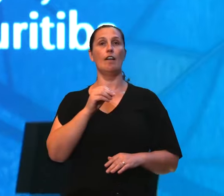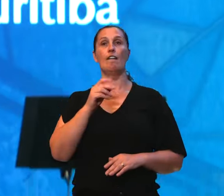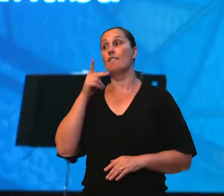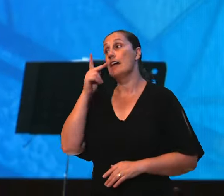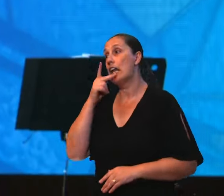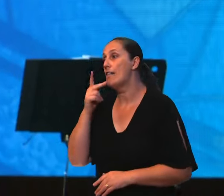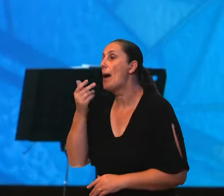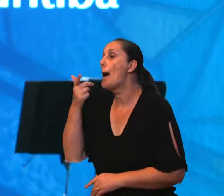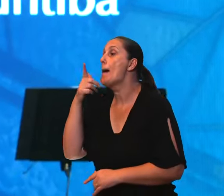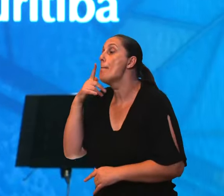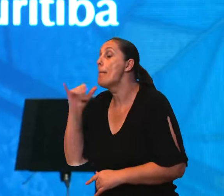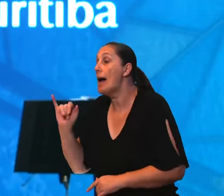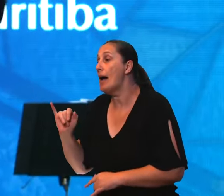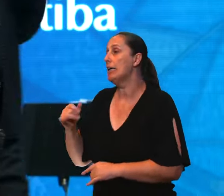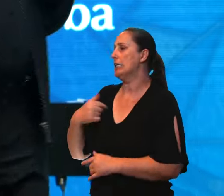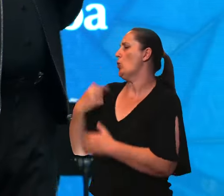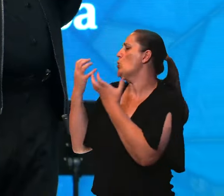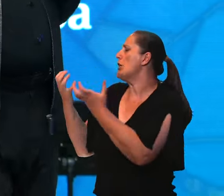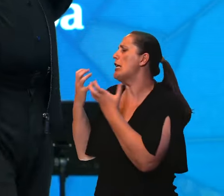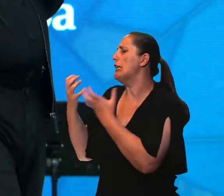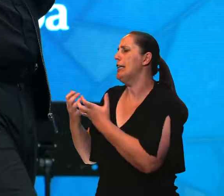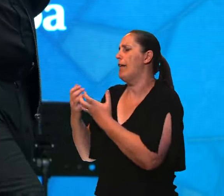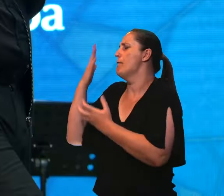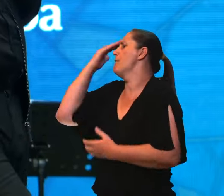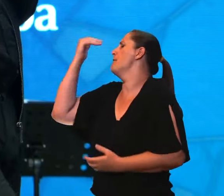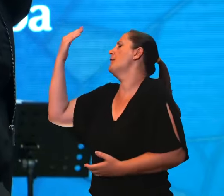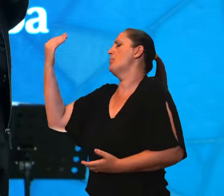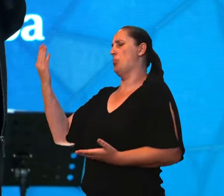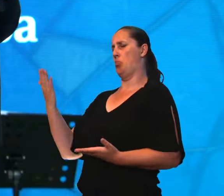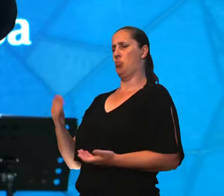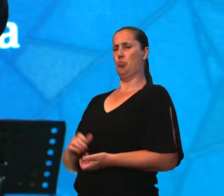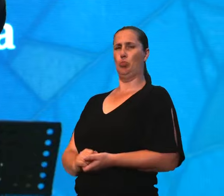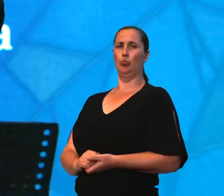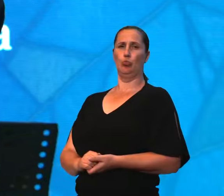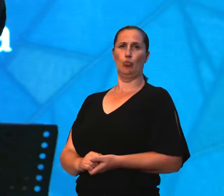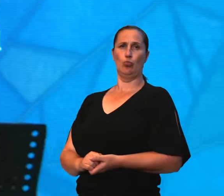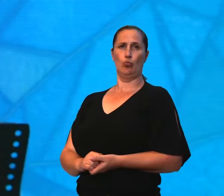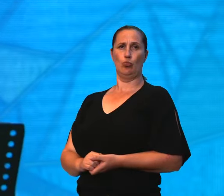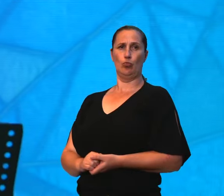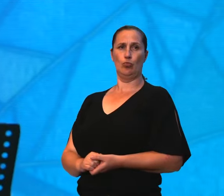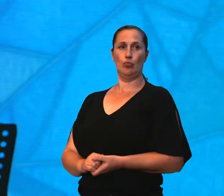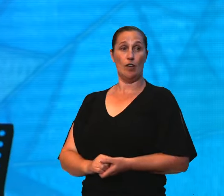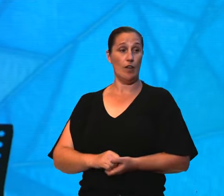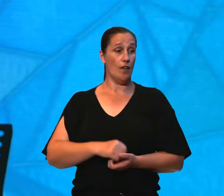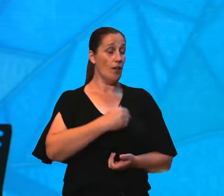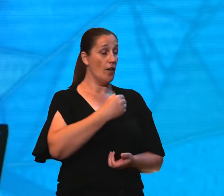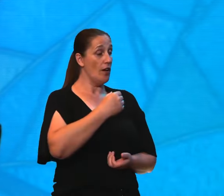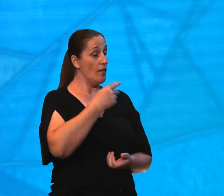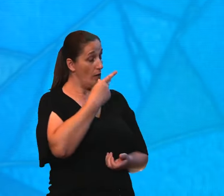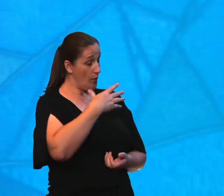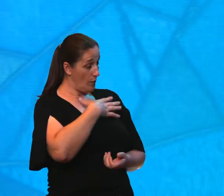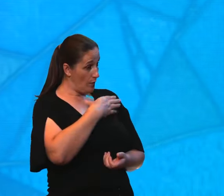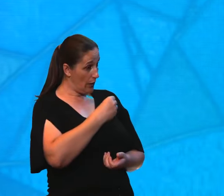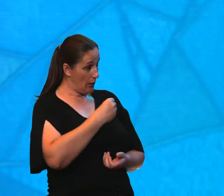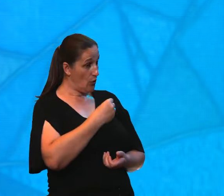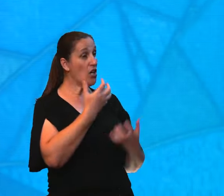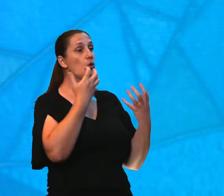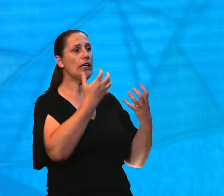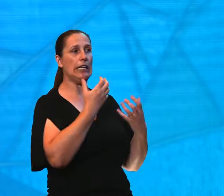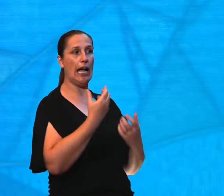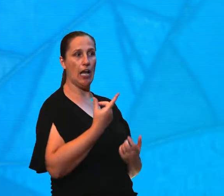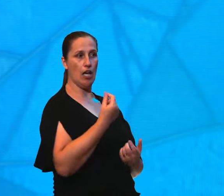palinho eu queria muito ser famoso e dizia para ele Filhinho eu queria